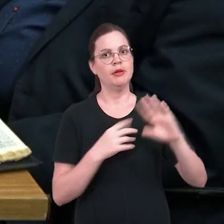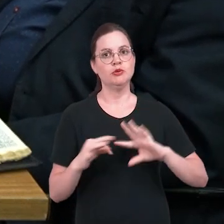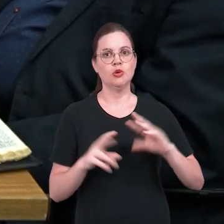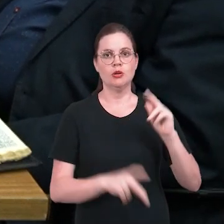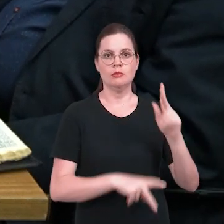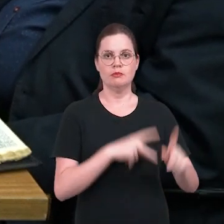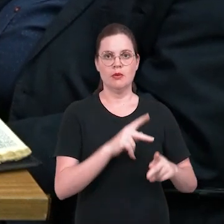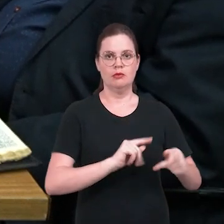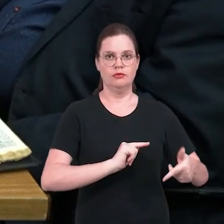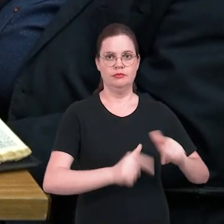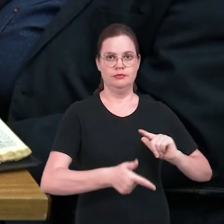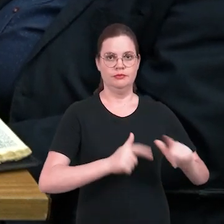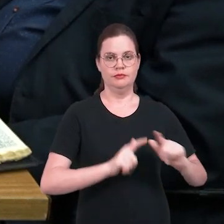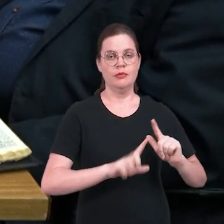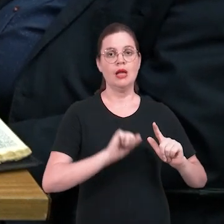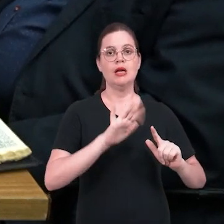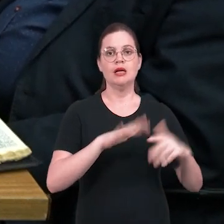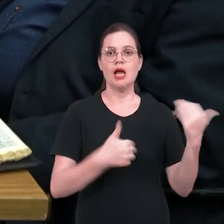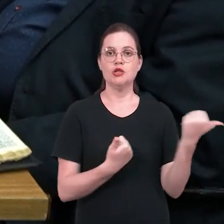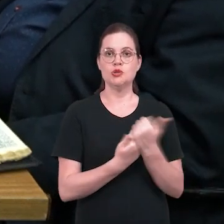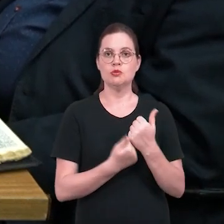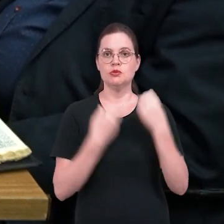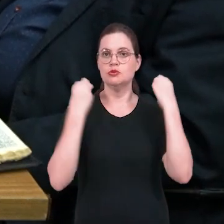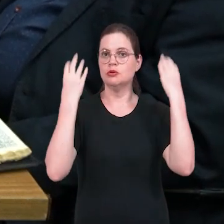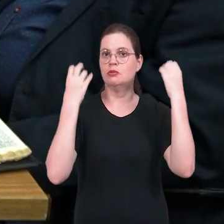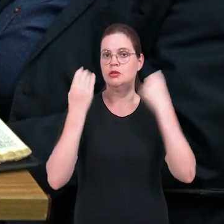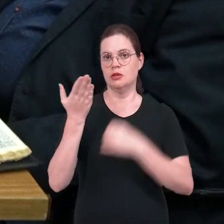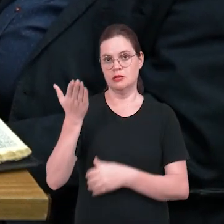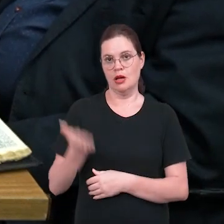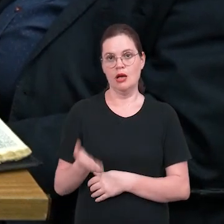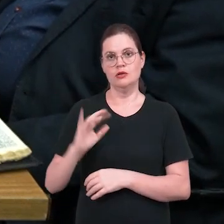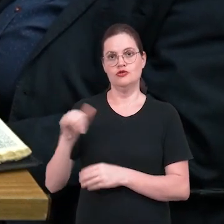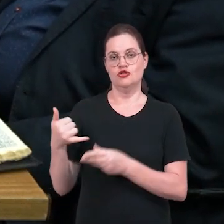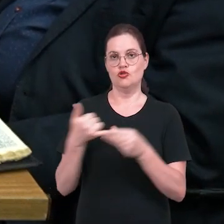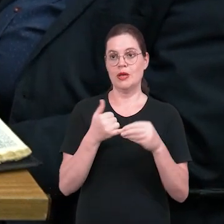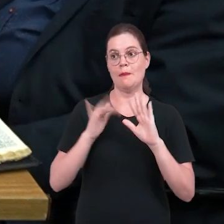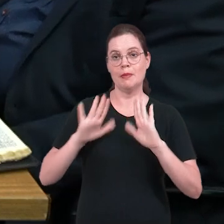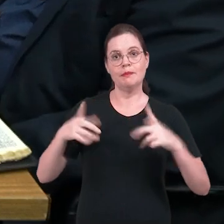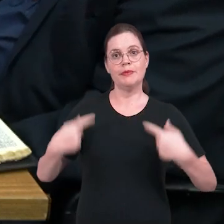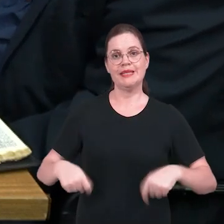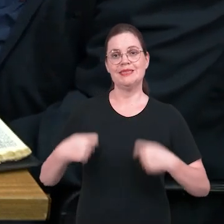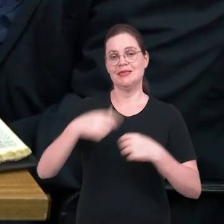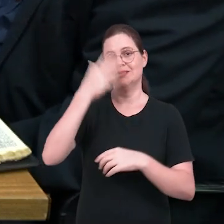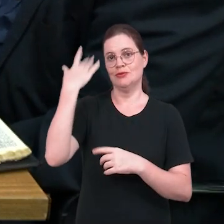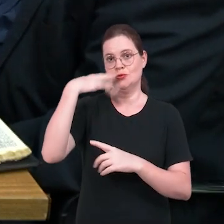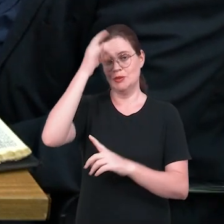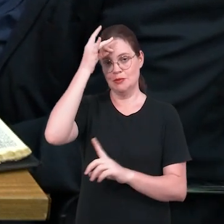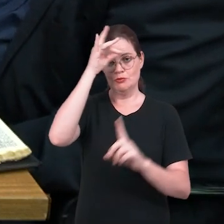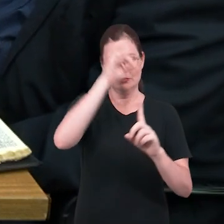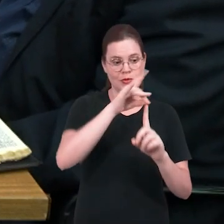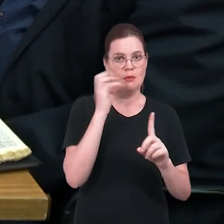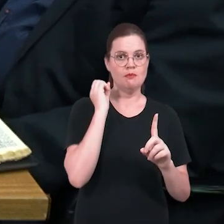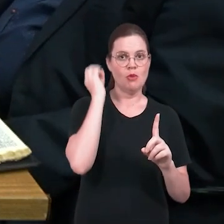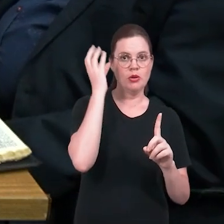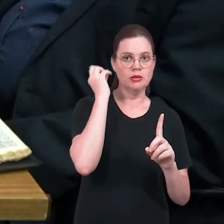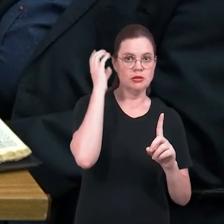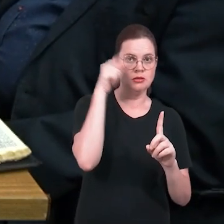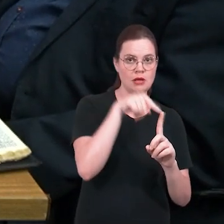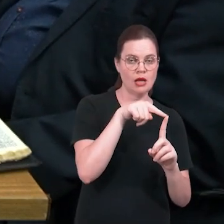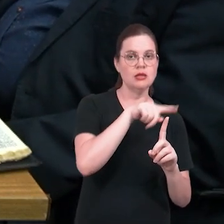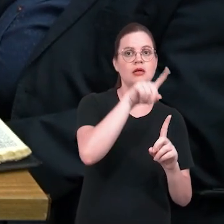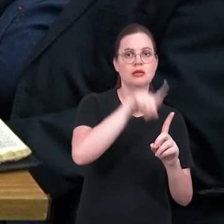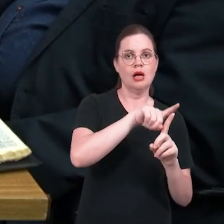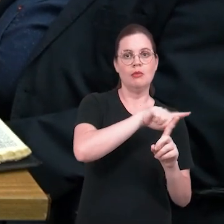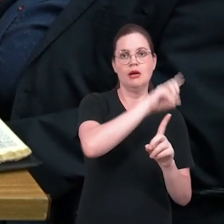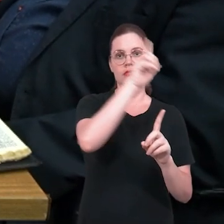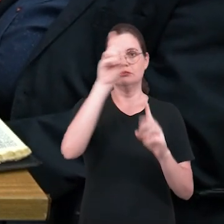o povo, estava dependente totalmente do Espírito. Porque o Senhor diz a Moisés, impõe sobre que o Espírito que há nele, né? Ou